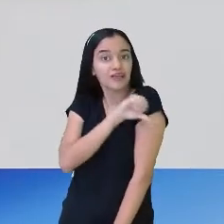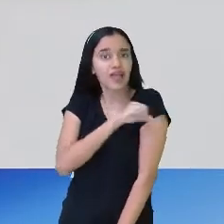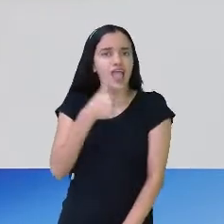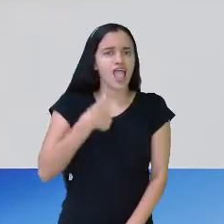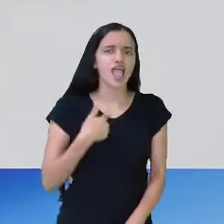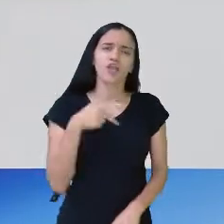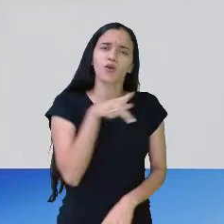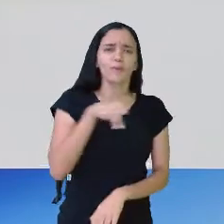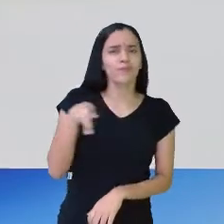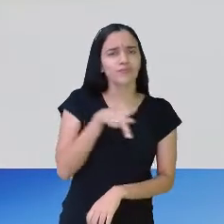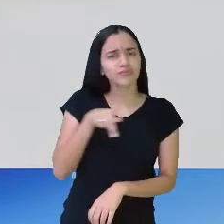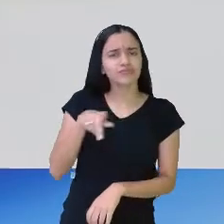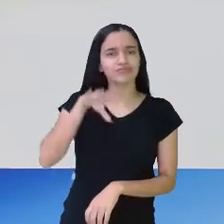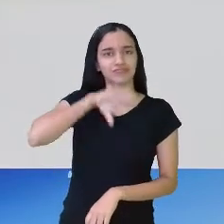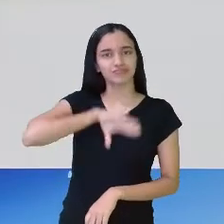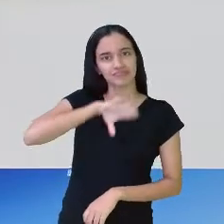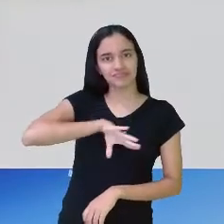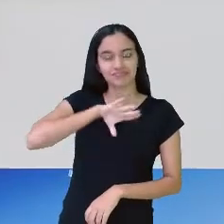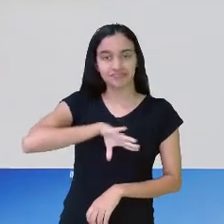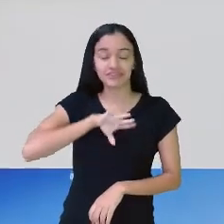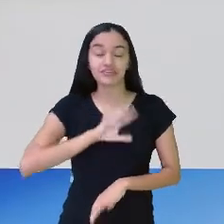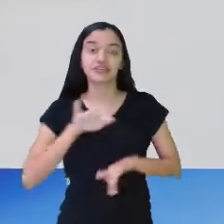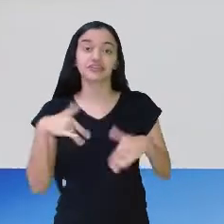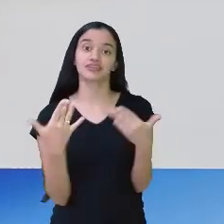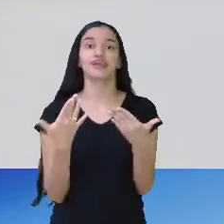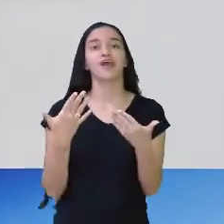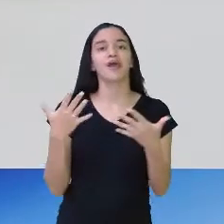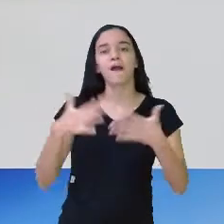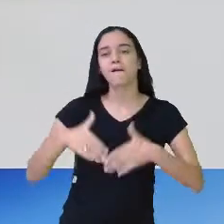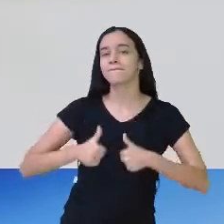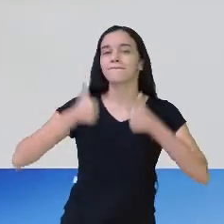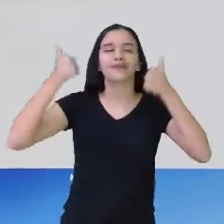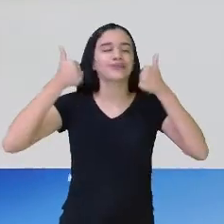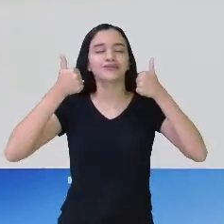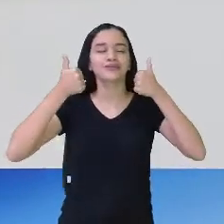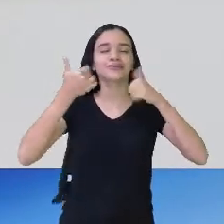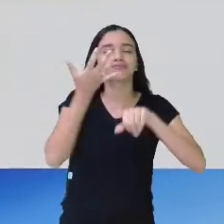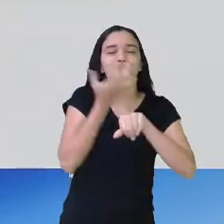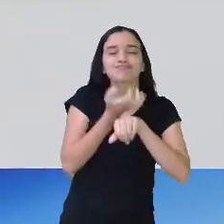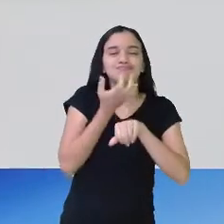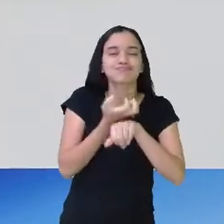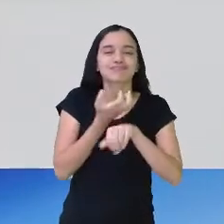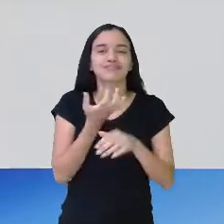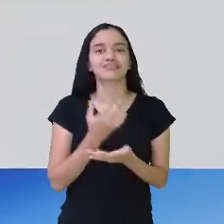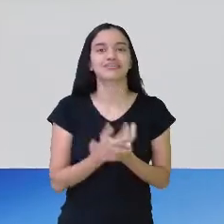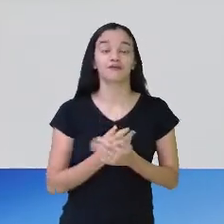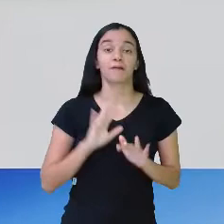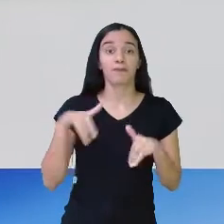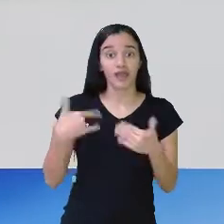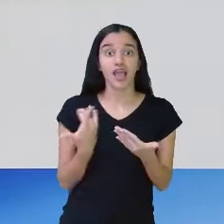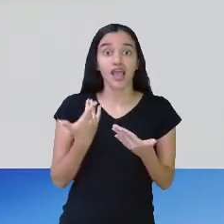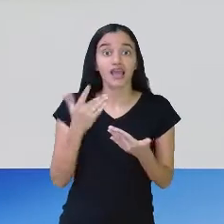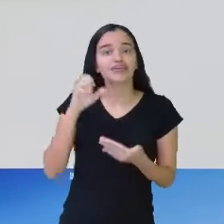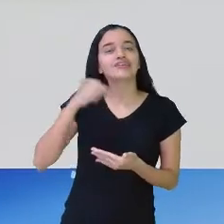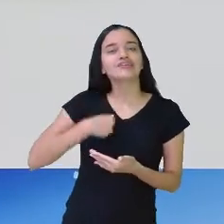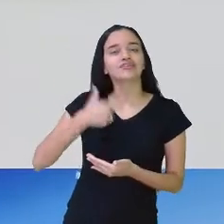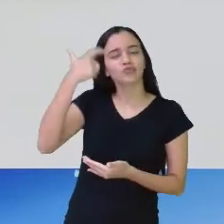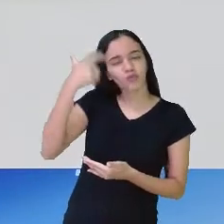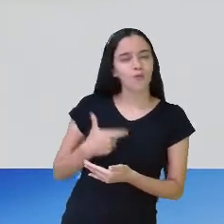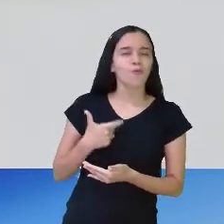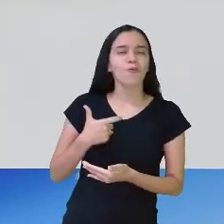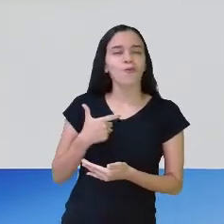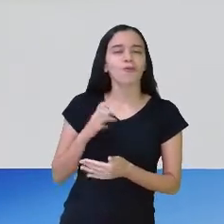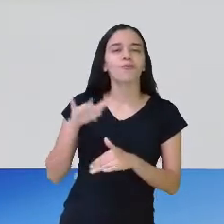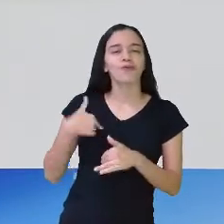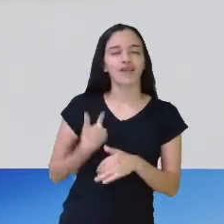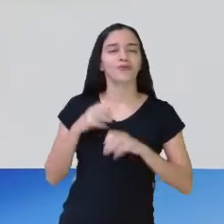hoje serei a professora de vocês de língua portuguesa, vulgo a melhor disciplina do universo, certo? Sou mesmo babona